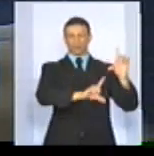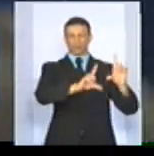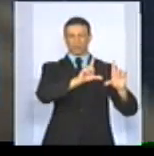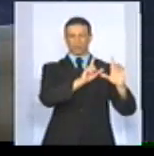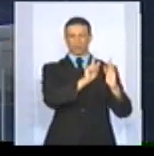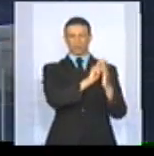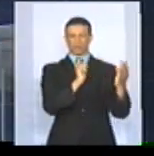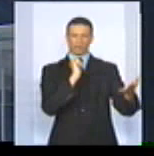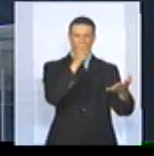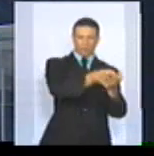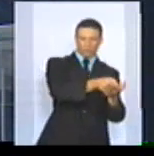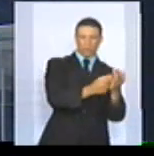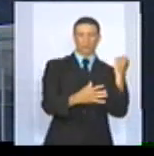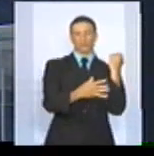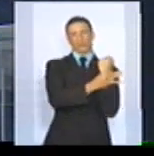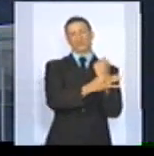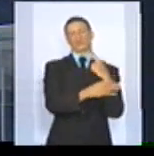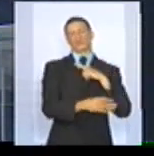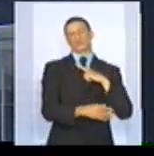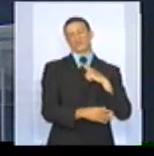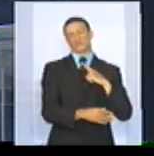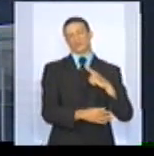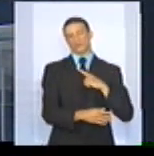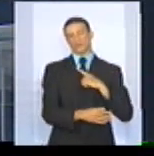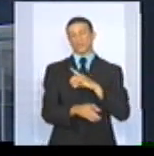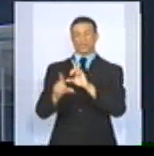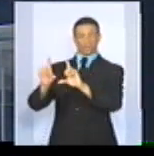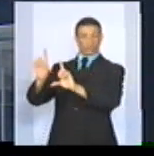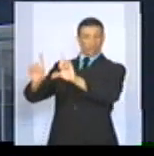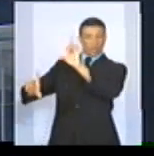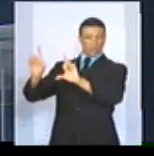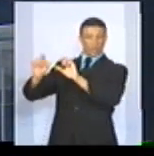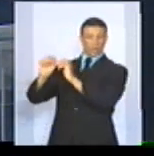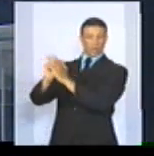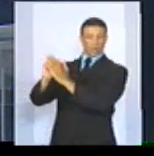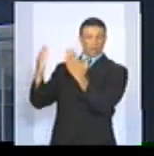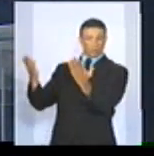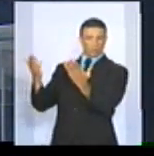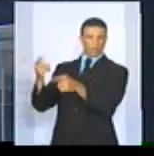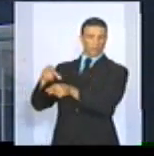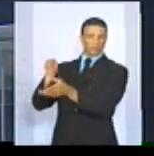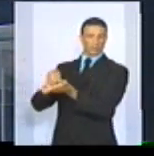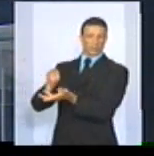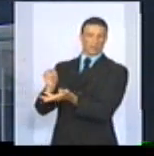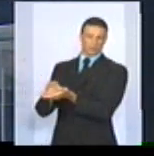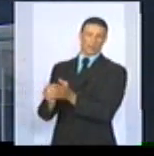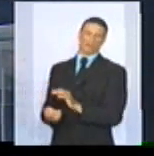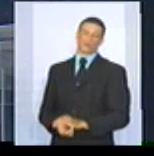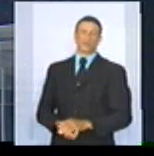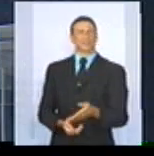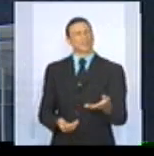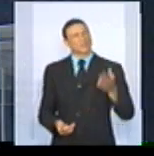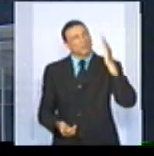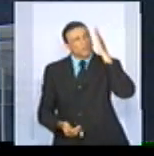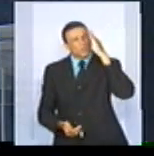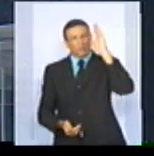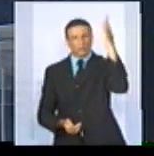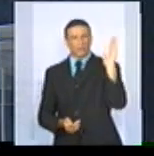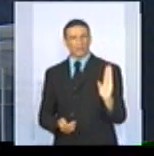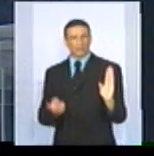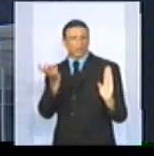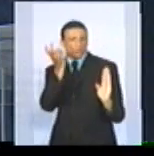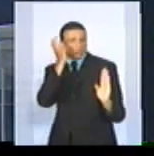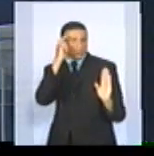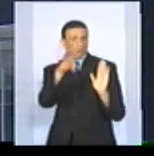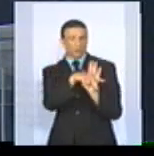por acesso condicionado, não na televisão aberta ainda. Se esperaria que um país como o Brasil protegesse a cultura nacional